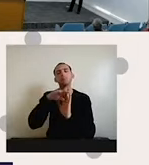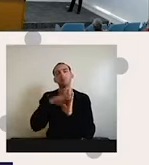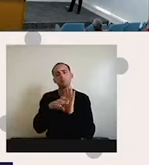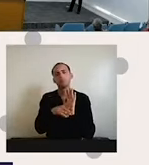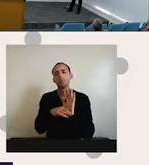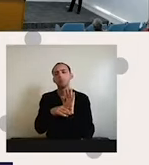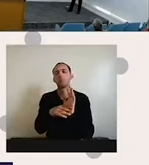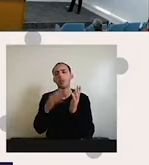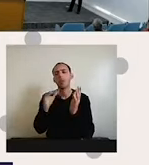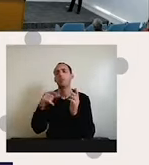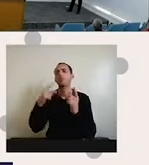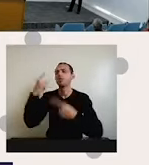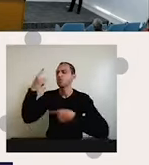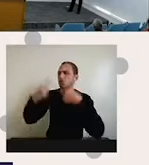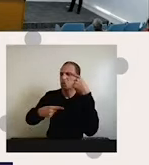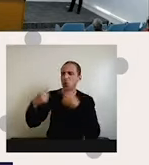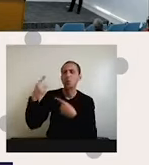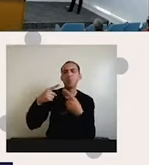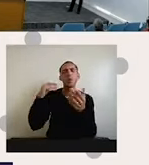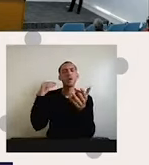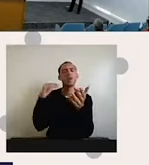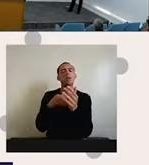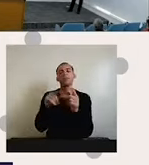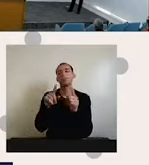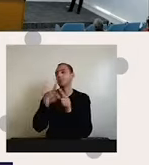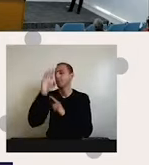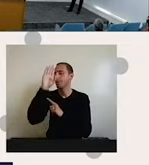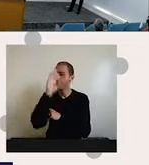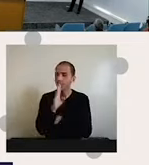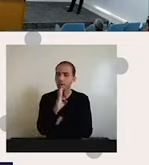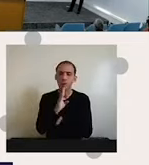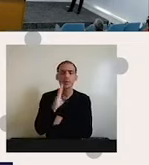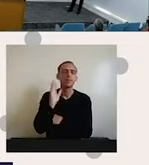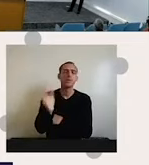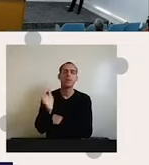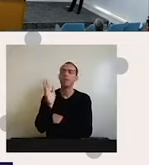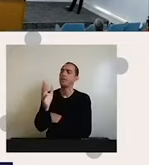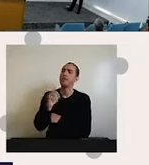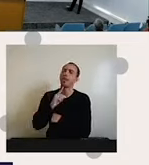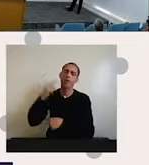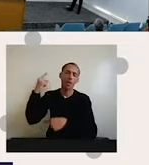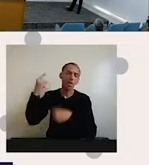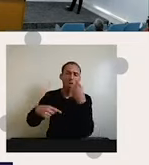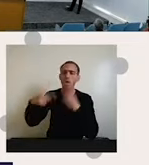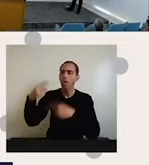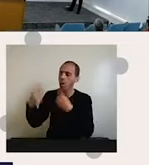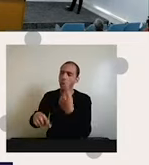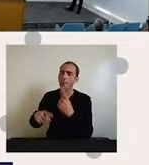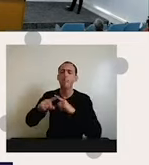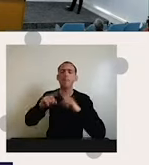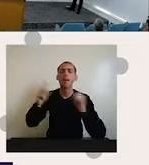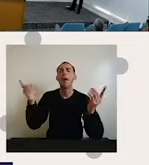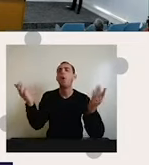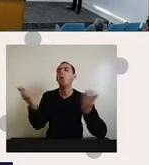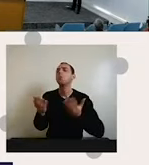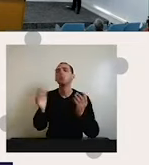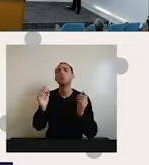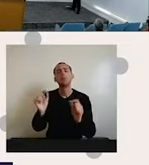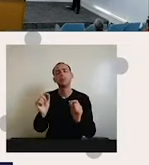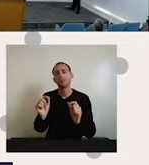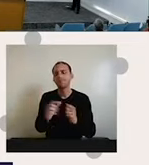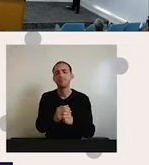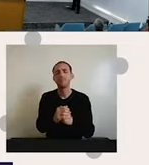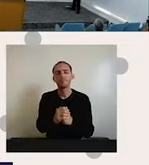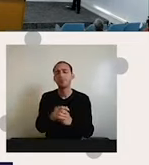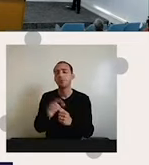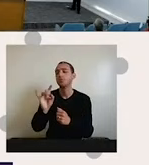já desdobrou essa discussão, mas hoje é o que tem para a Previdência. E só para ilustrar para vocês, os